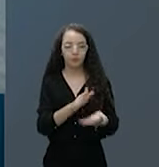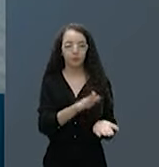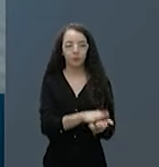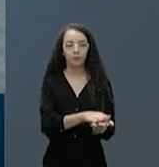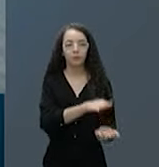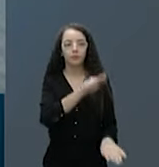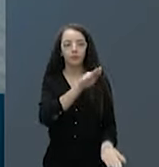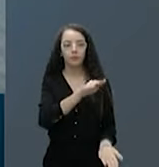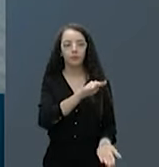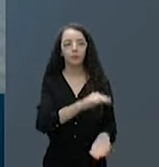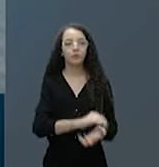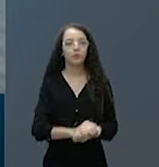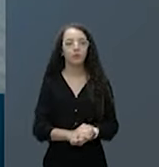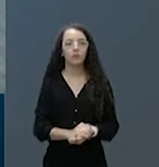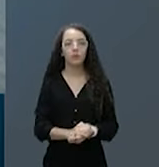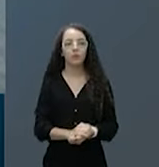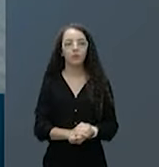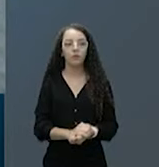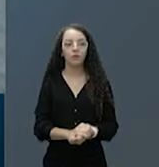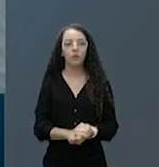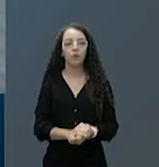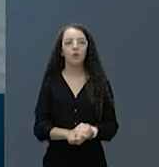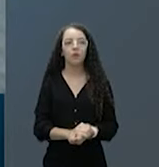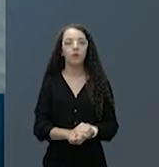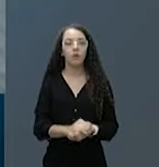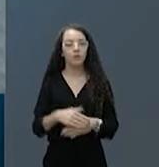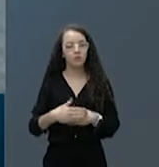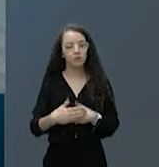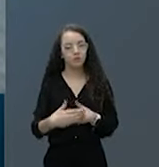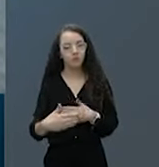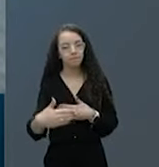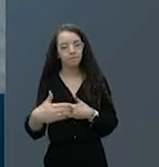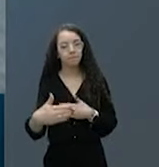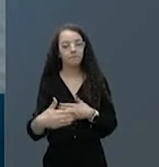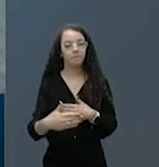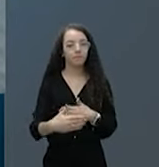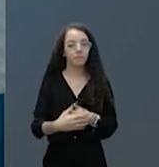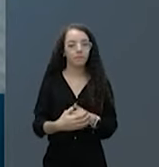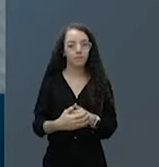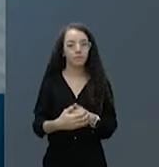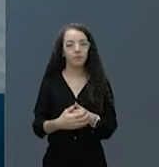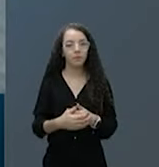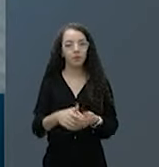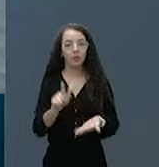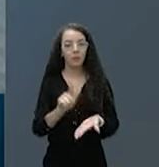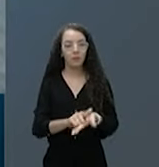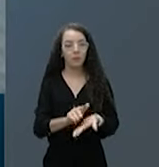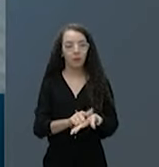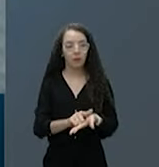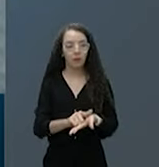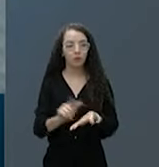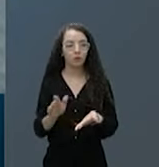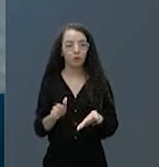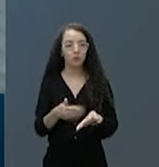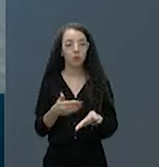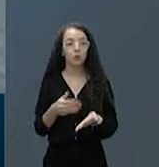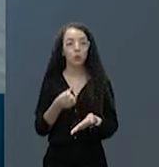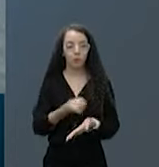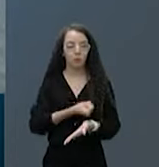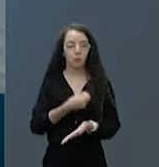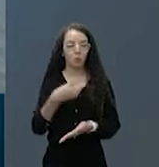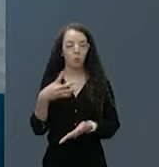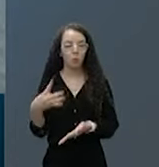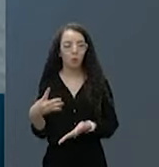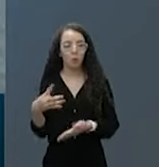e adiante vou logo, na página 4 do voto, a dizer que o objetivo, como espero deixar